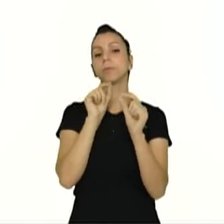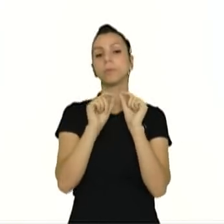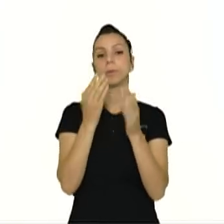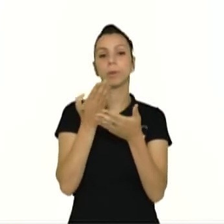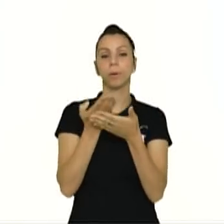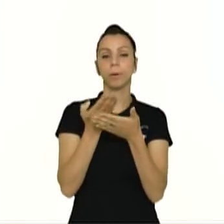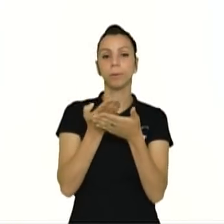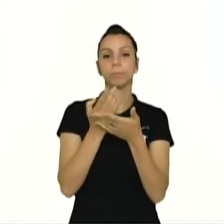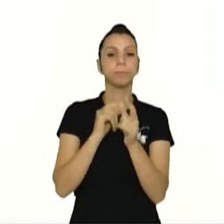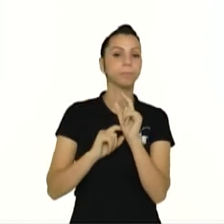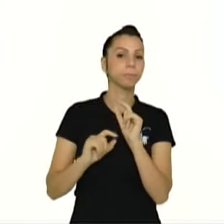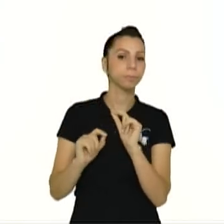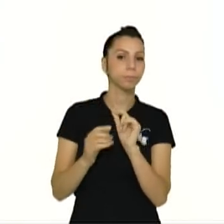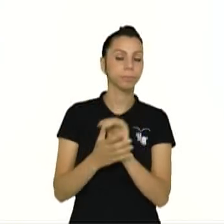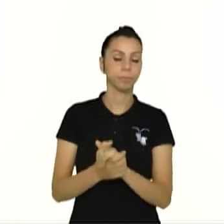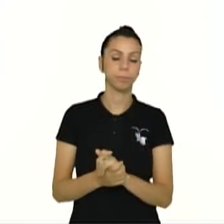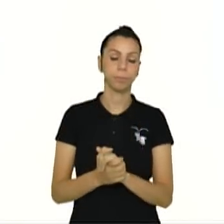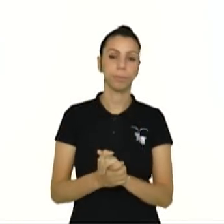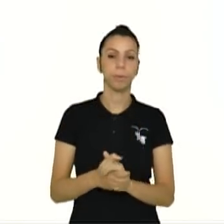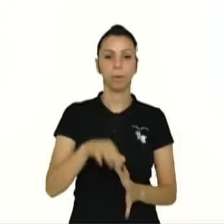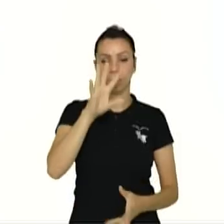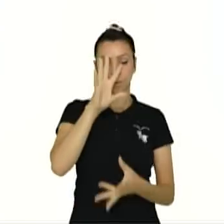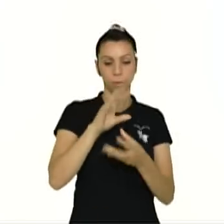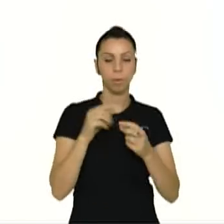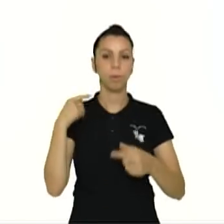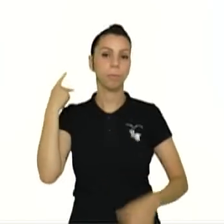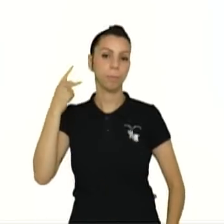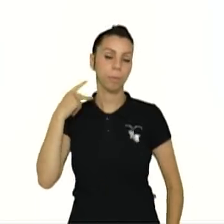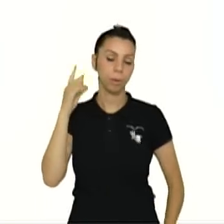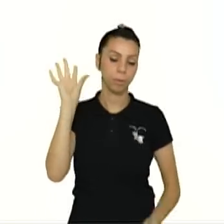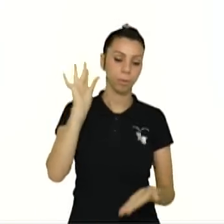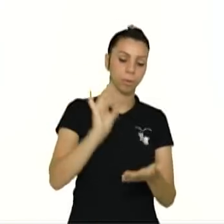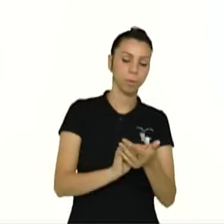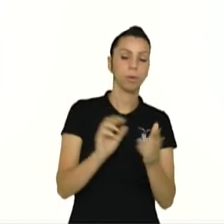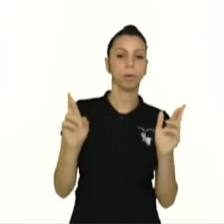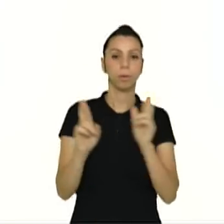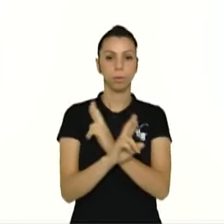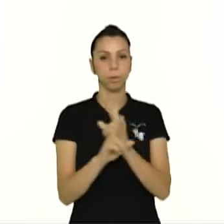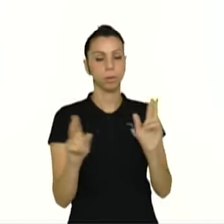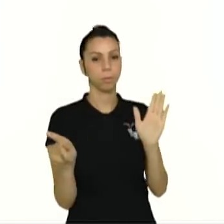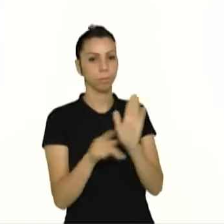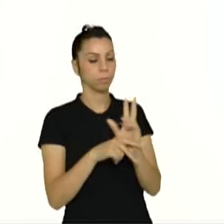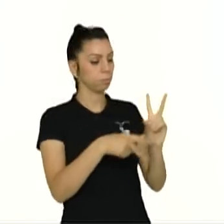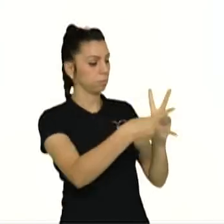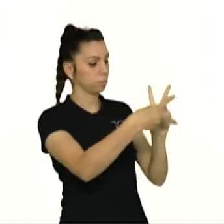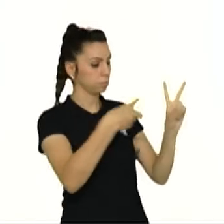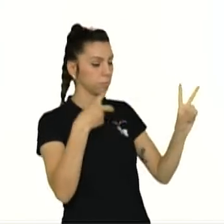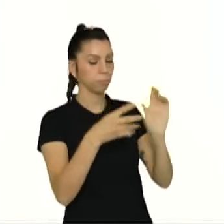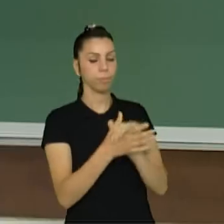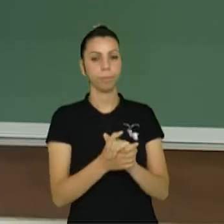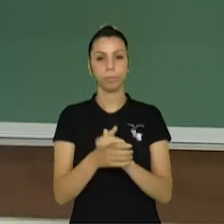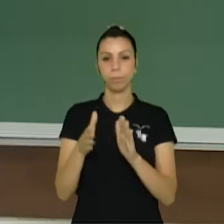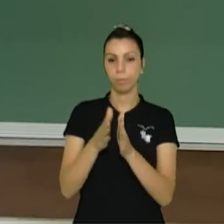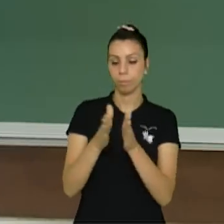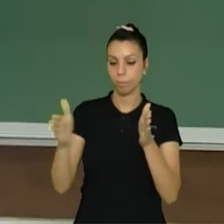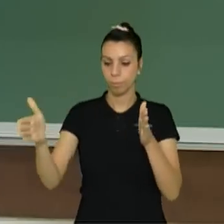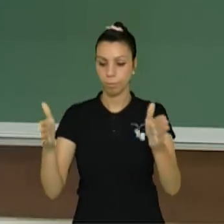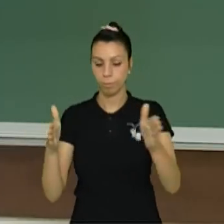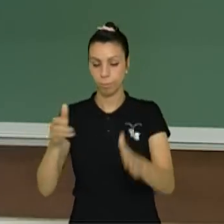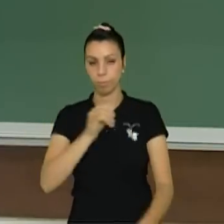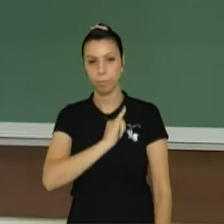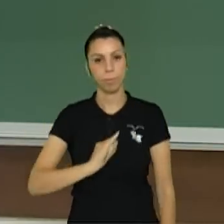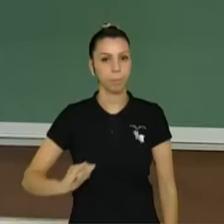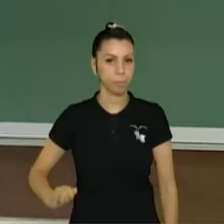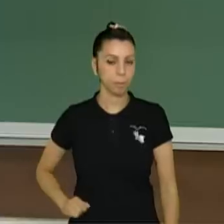aula? Identificar e analisar as políticas oficiais com relação ao indígena durante o Império, entendendo as suas